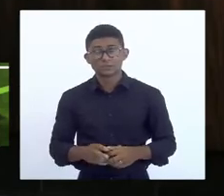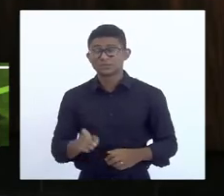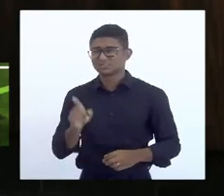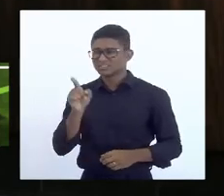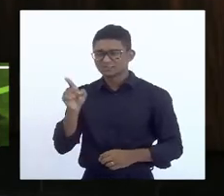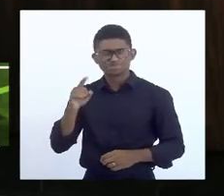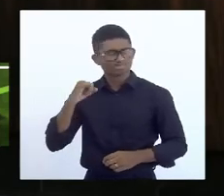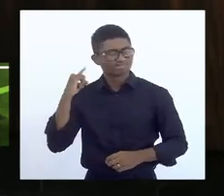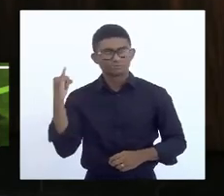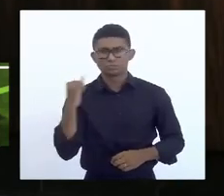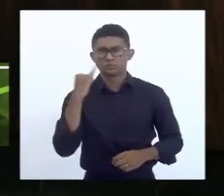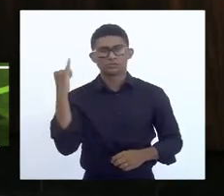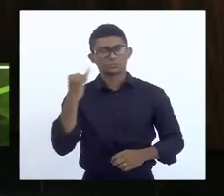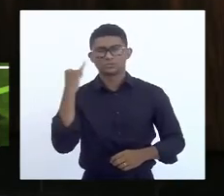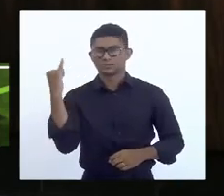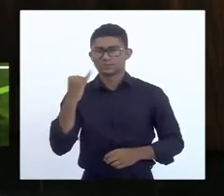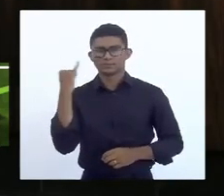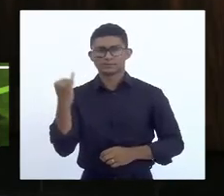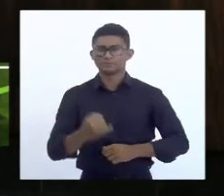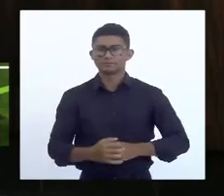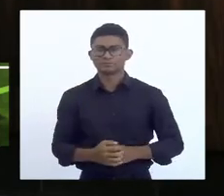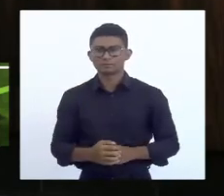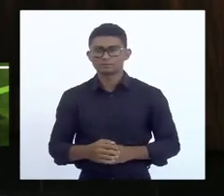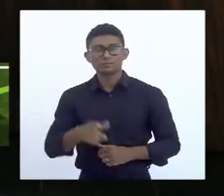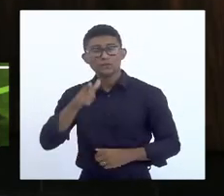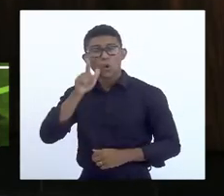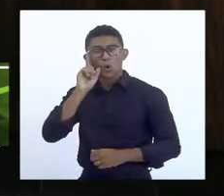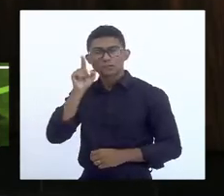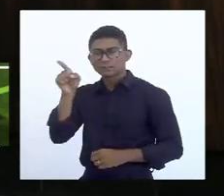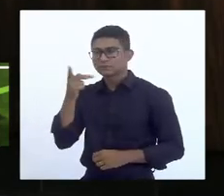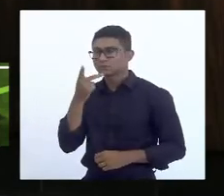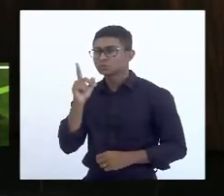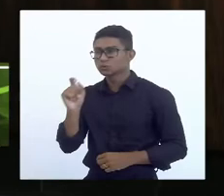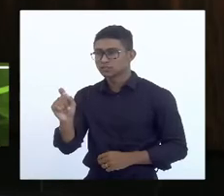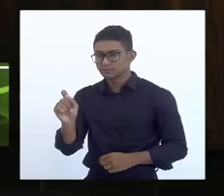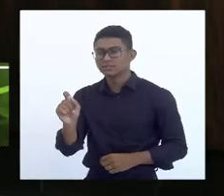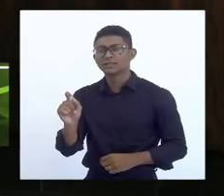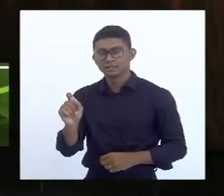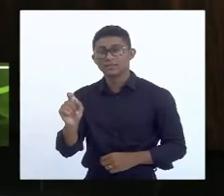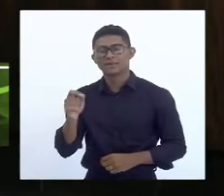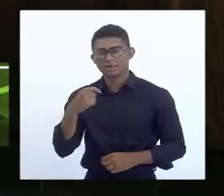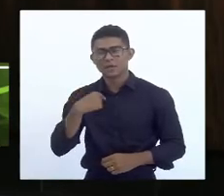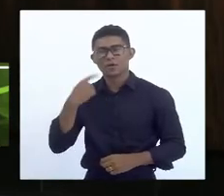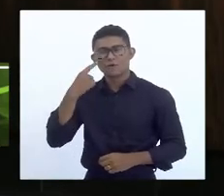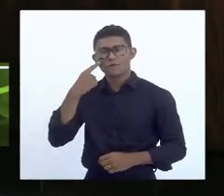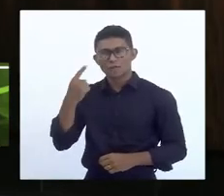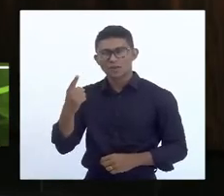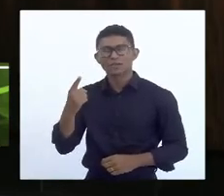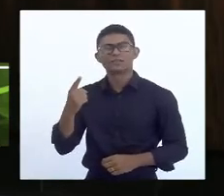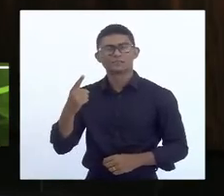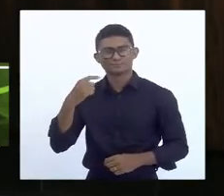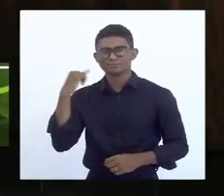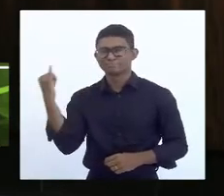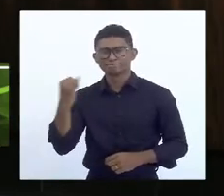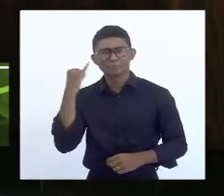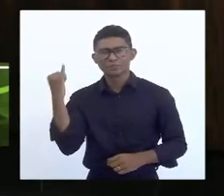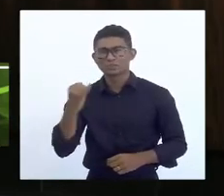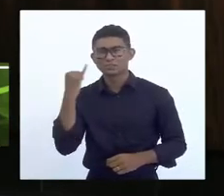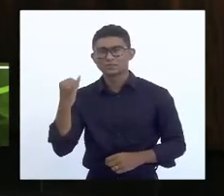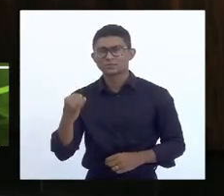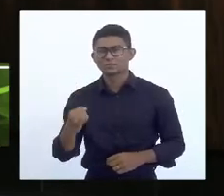é essencial. Não tenha. Eu ouvi ontem você falando, não tenha dúvida nenhuma sobre isso. Não, mas é porque estou falando